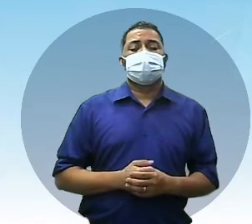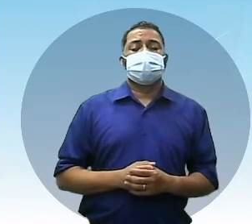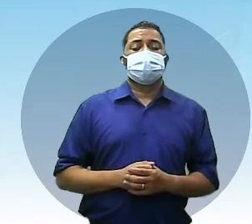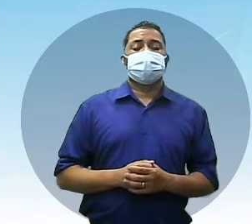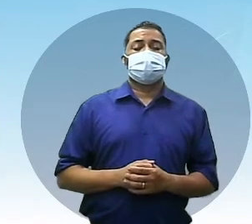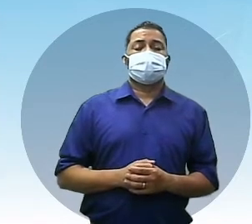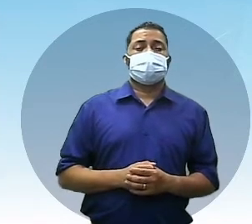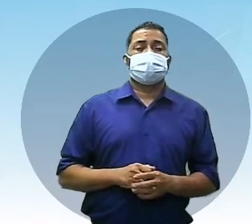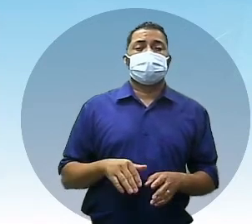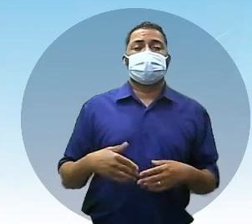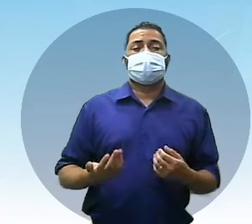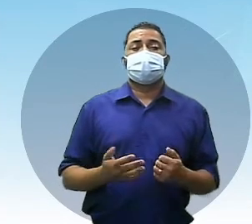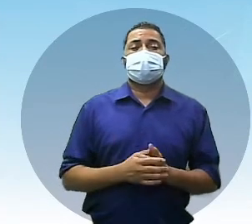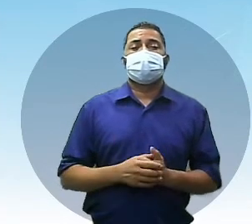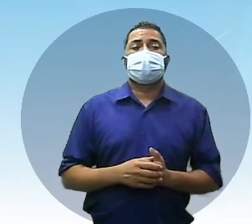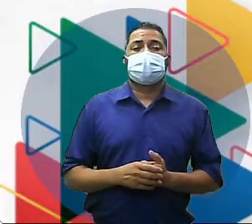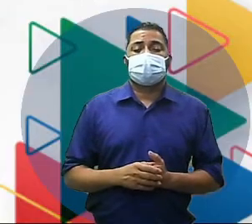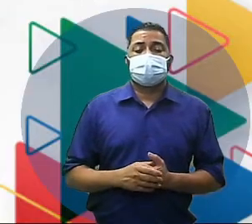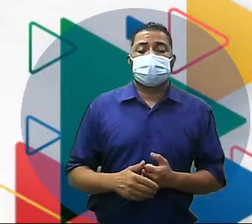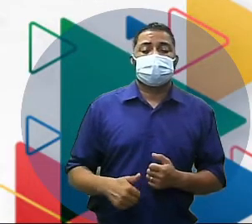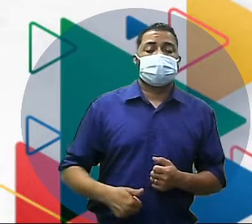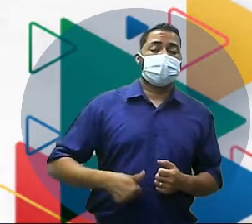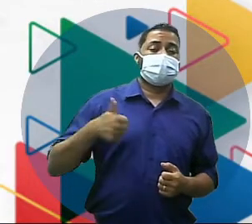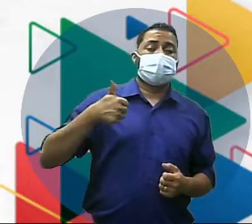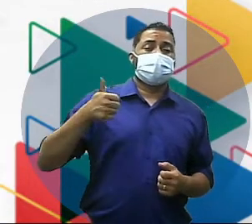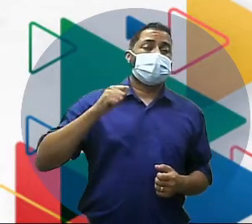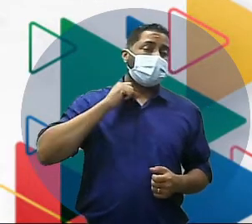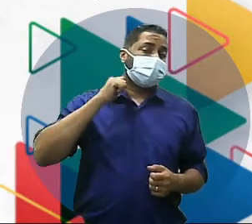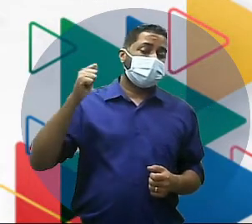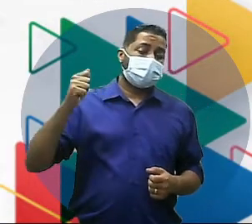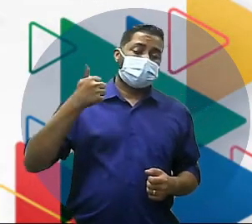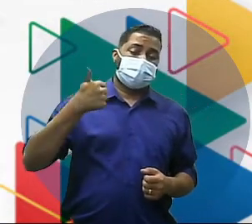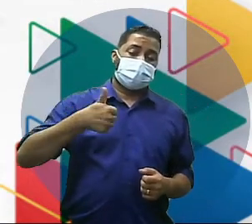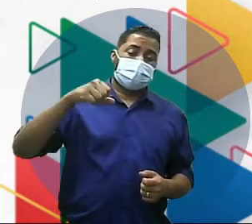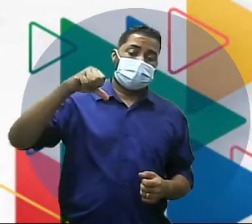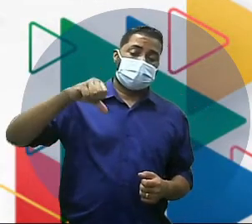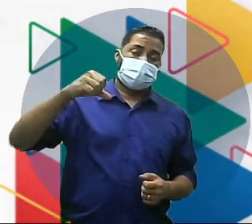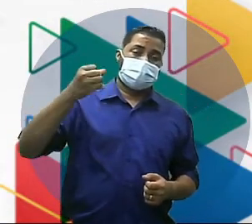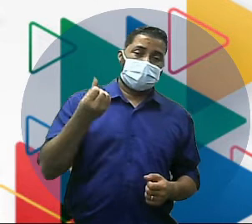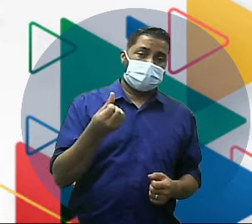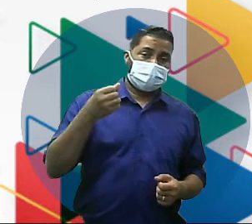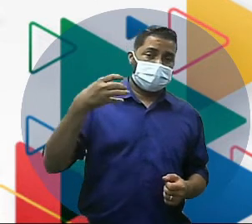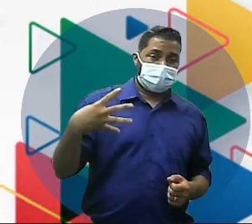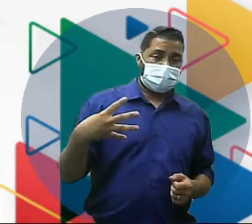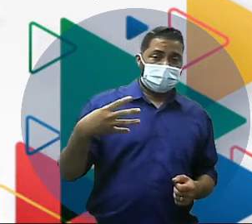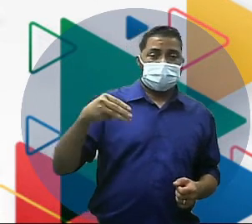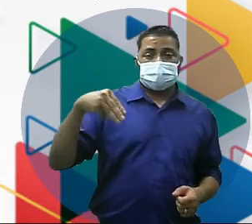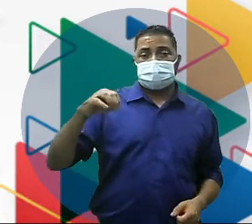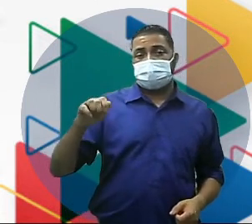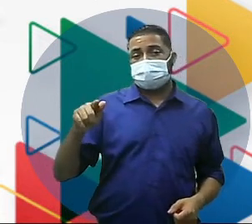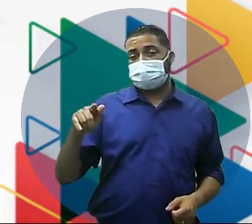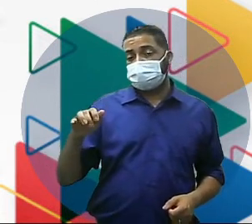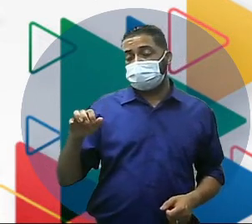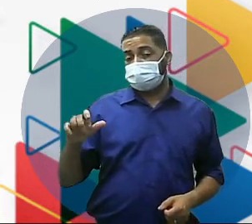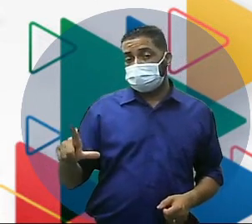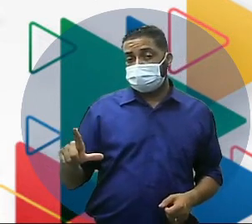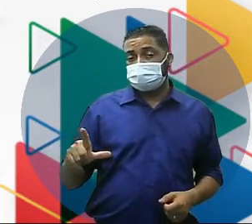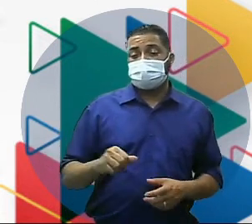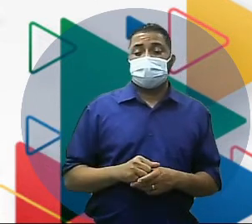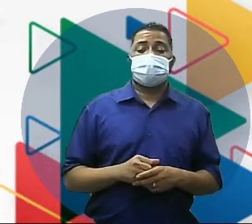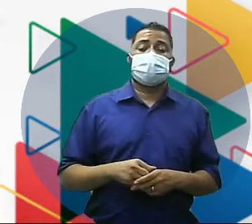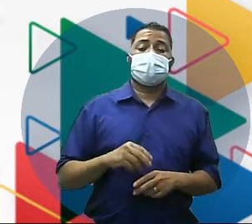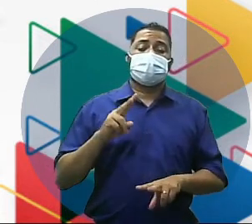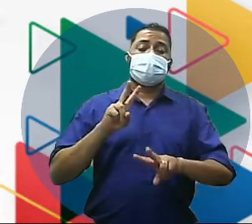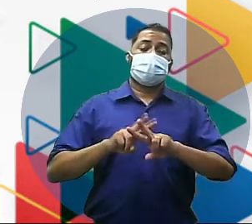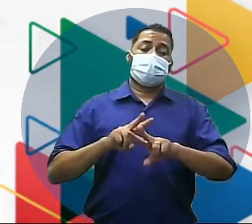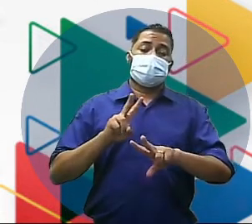bola. Então aí, ó, em 1º de abril de 1964, Miguel Arraes foi preso no Palácio